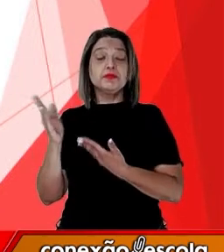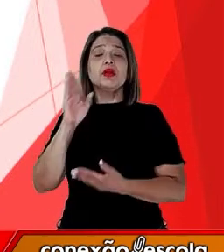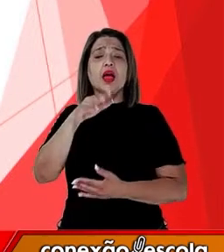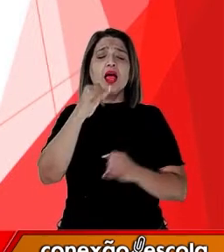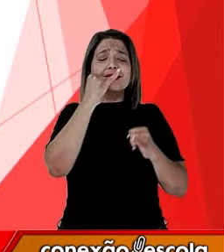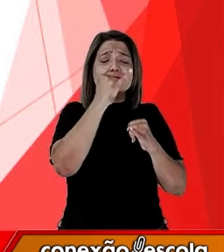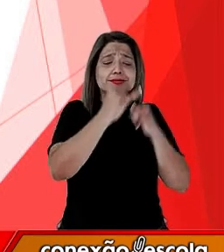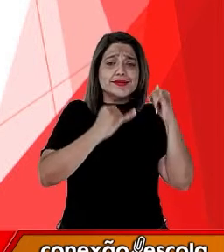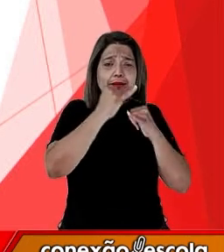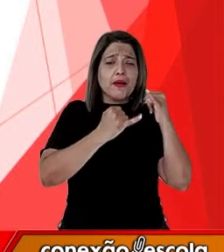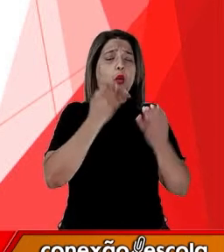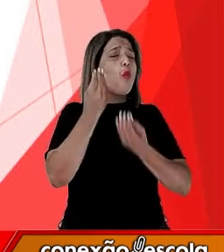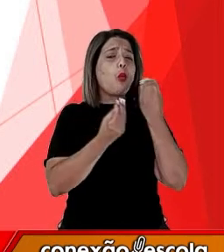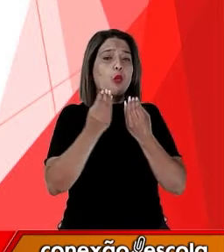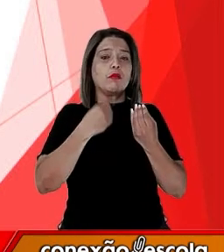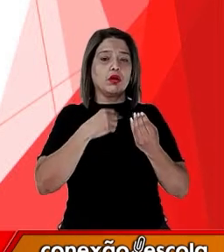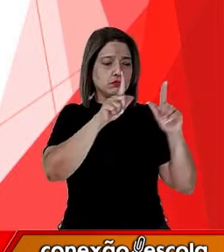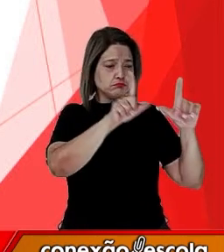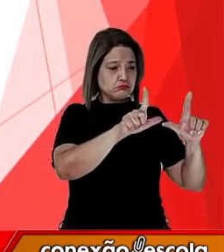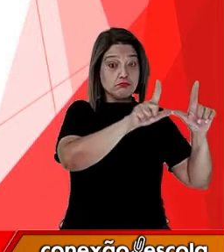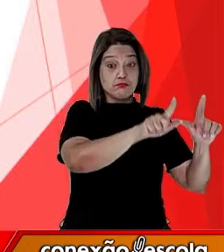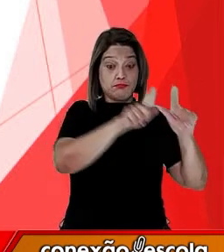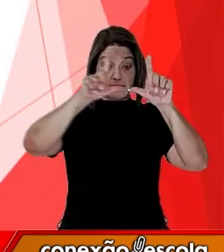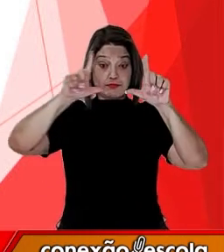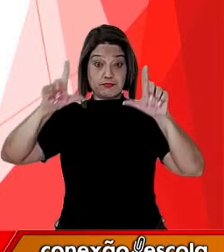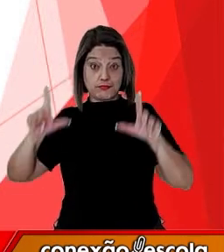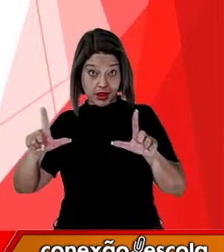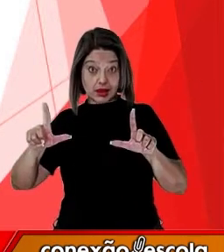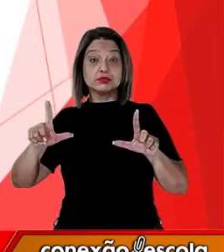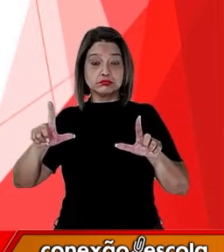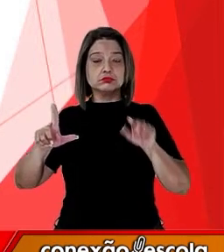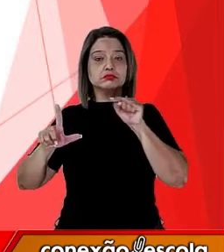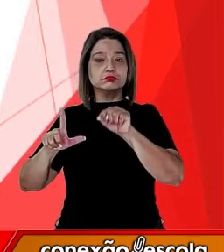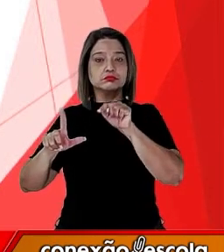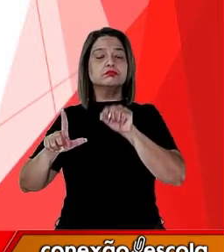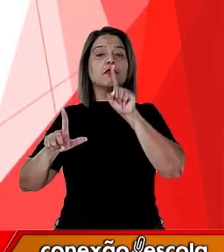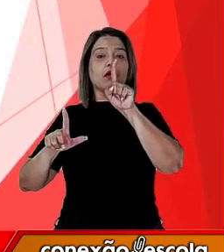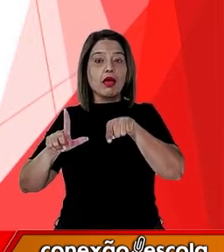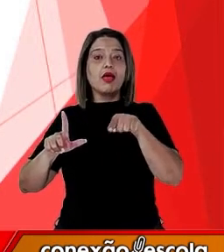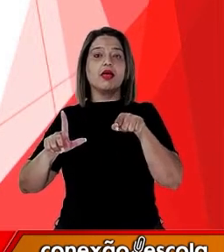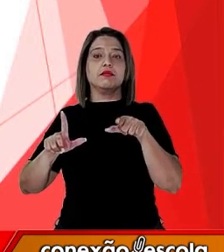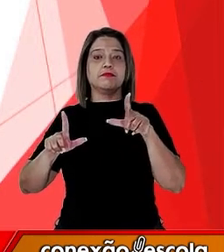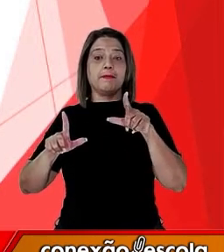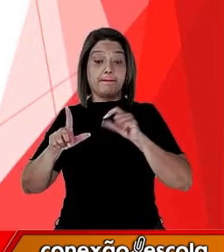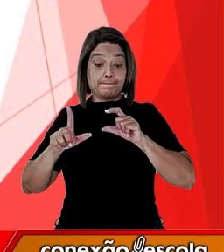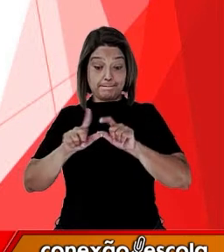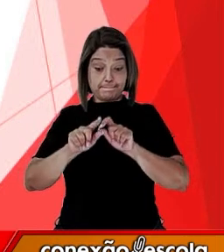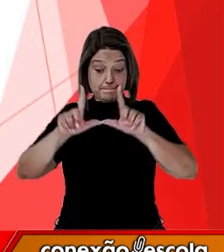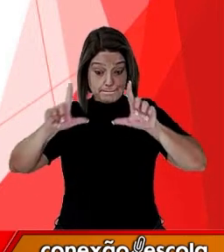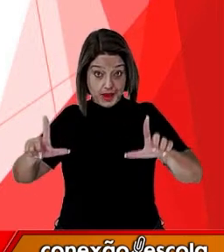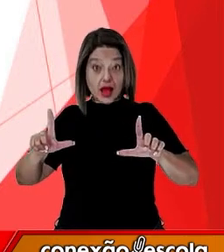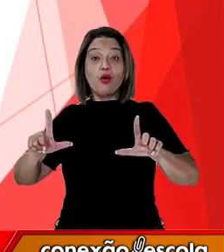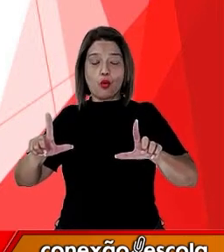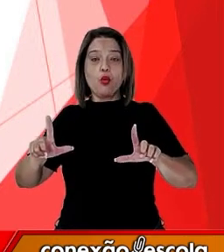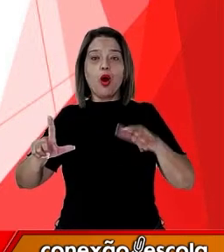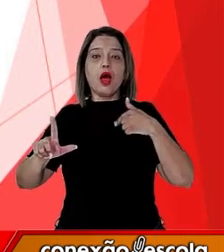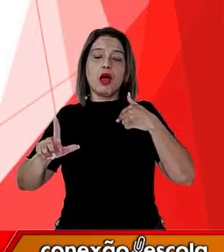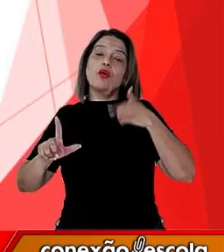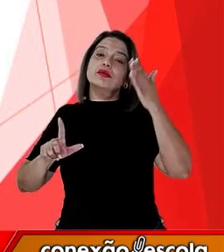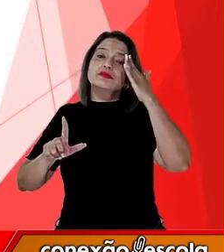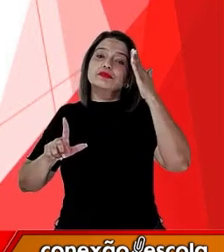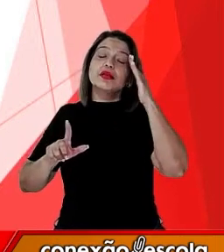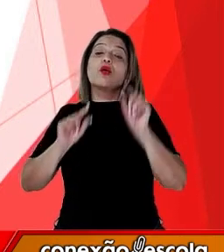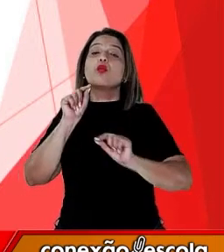uma ampliação, quando eu torno essa imagem, esta foto, maior, ou seja, quando eu amplio